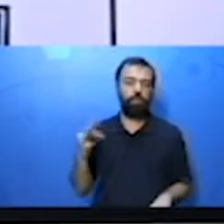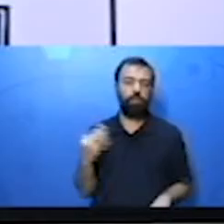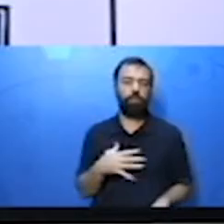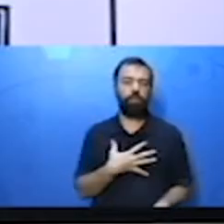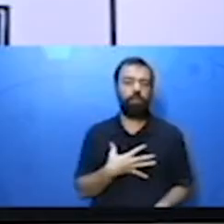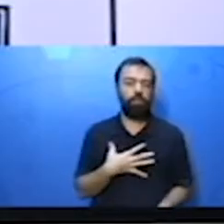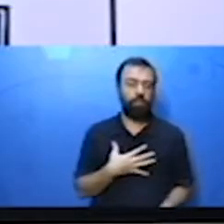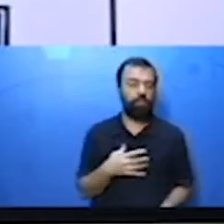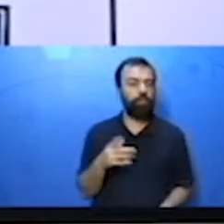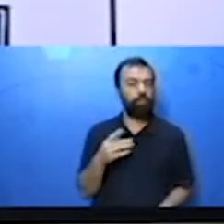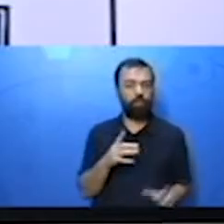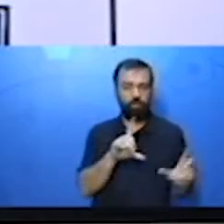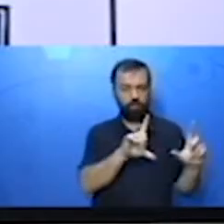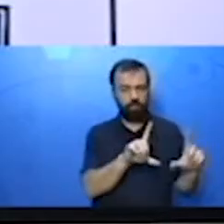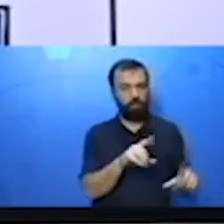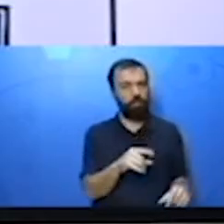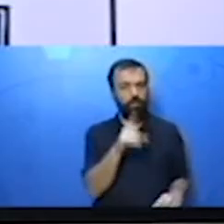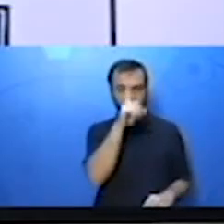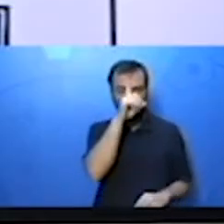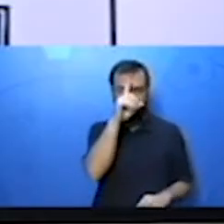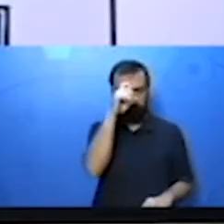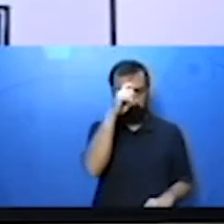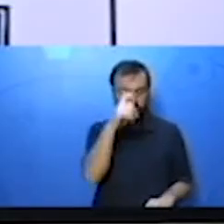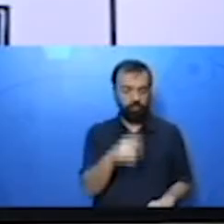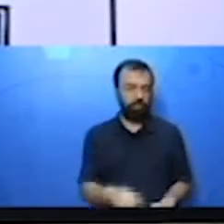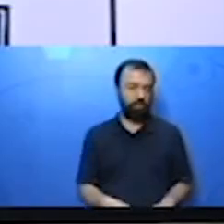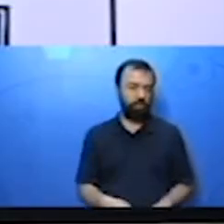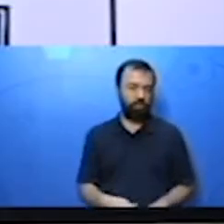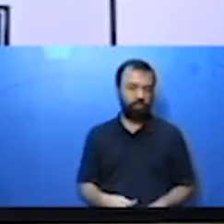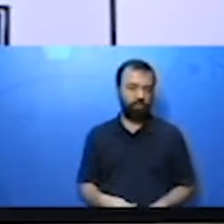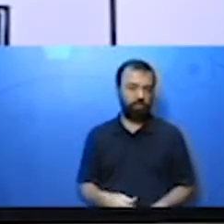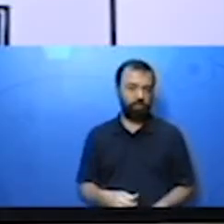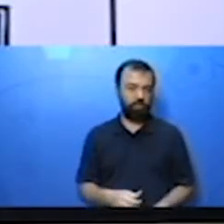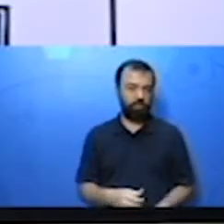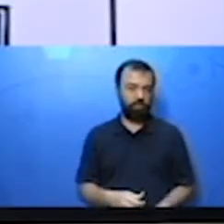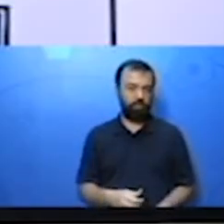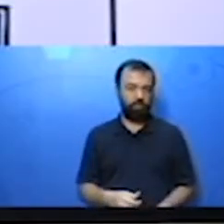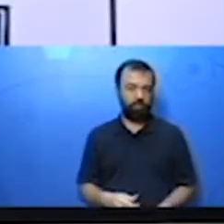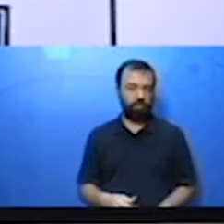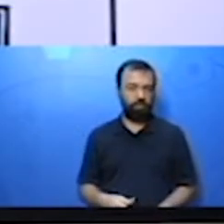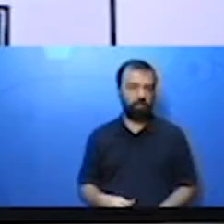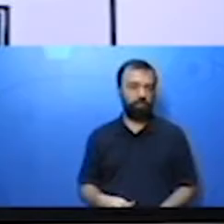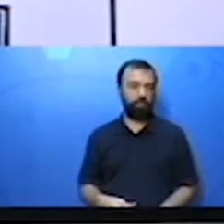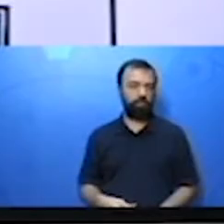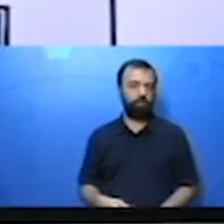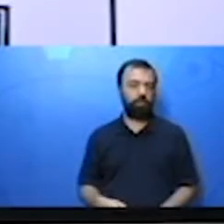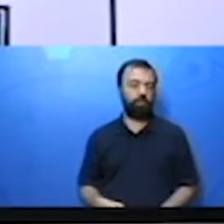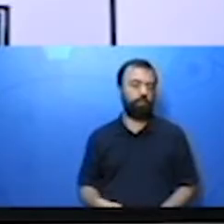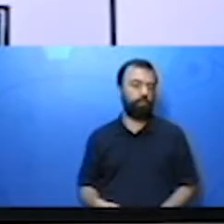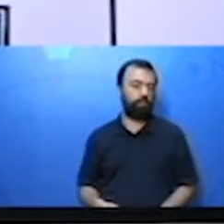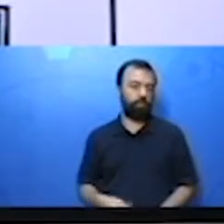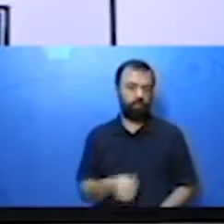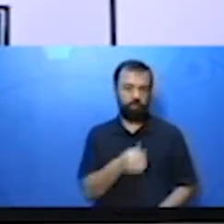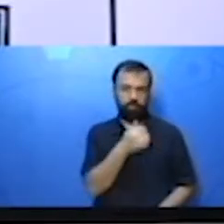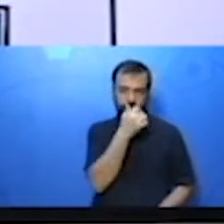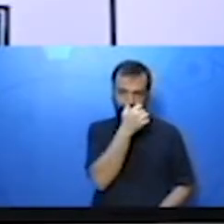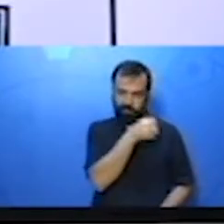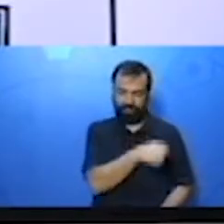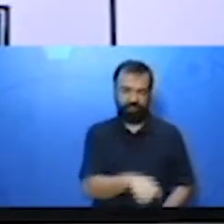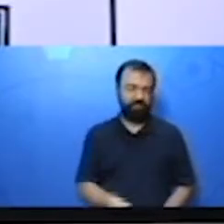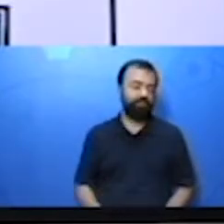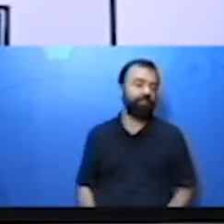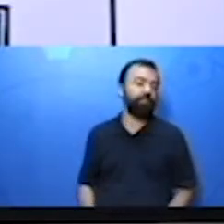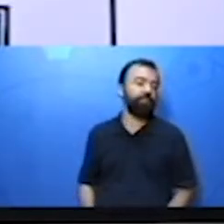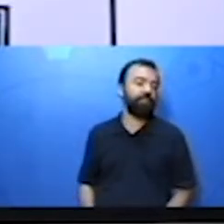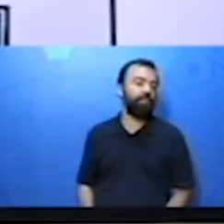Aqui é a figura do hospital, onde você deve procurar. No nosso caso, o primeiro lugar a procurar não são os hospitais. Nós